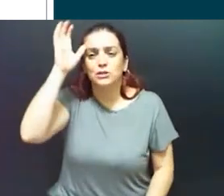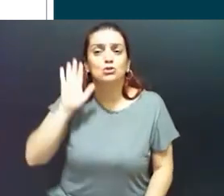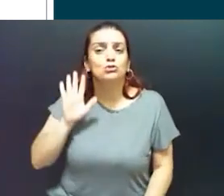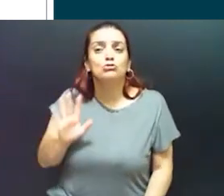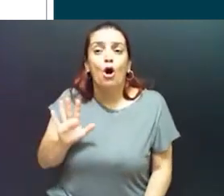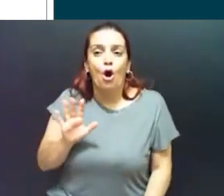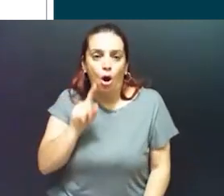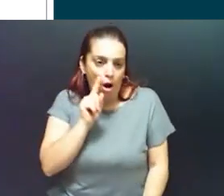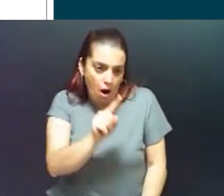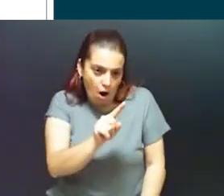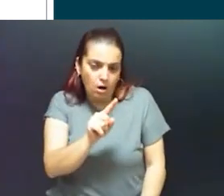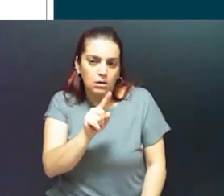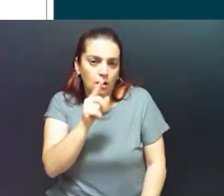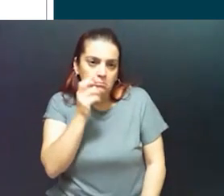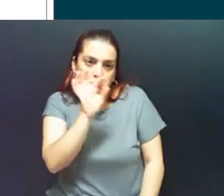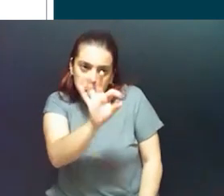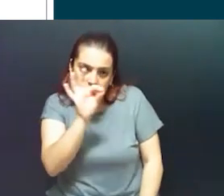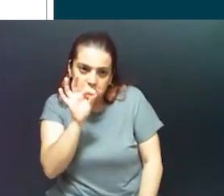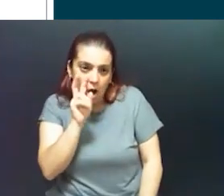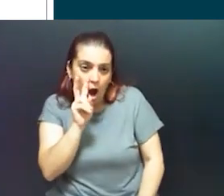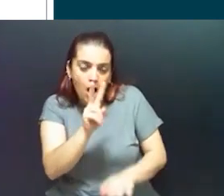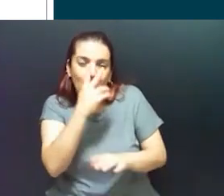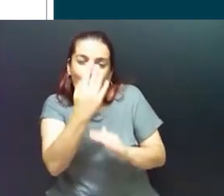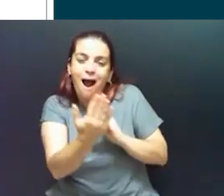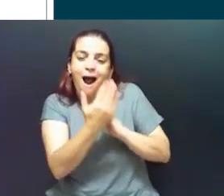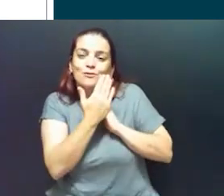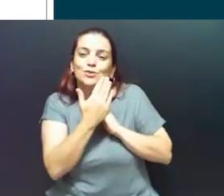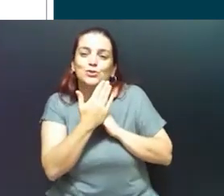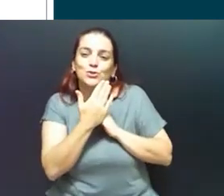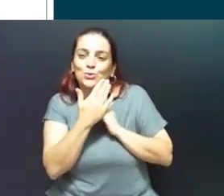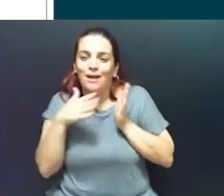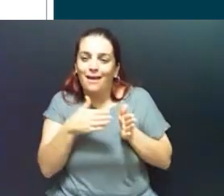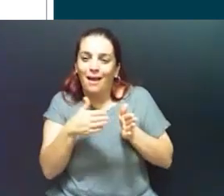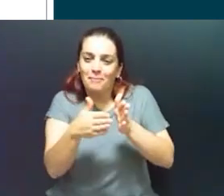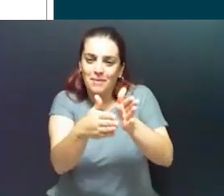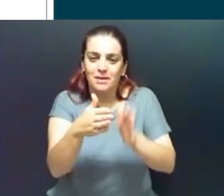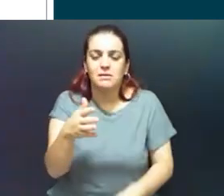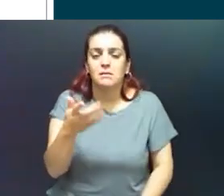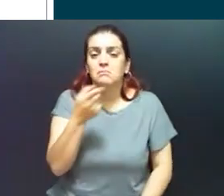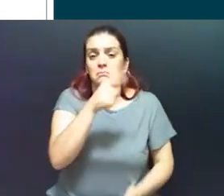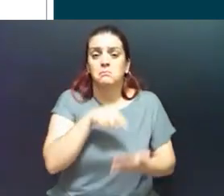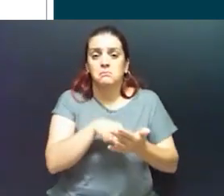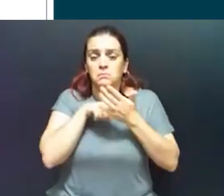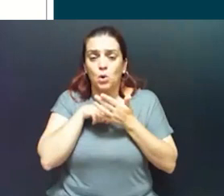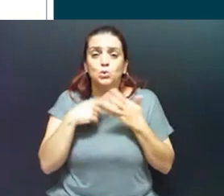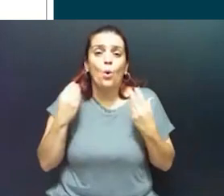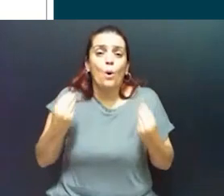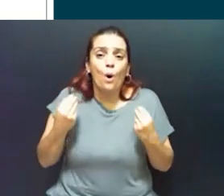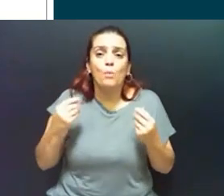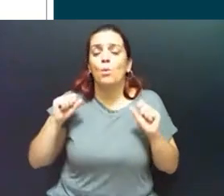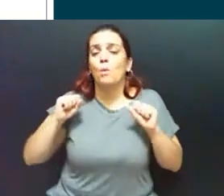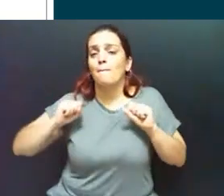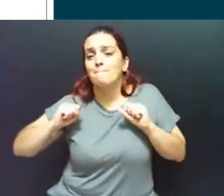the book, é um material consultivo, assim, para dar um norte. Então, nesse material, ele traz algumas coisas sobre como você pode montar